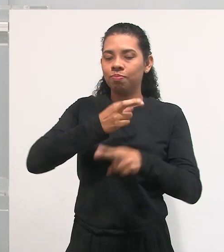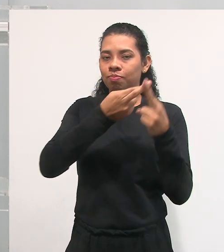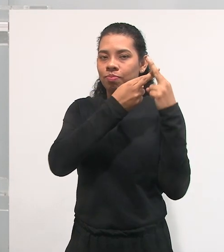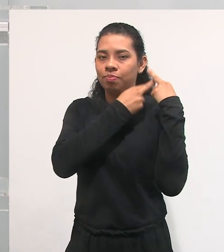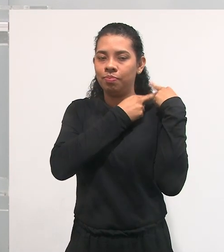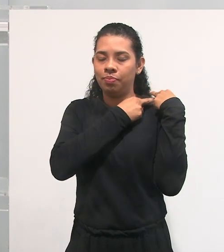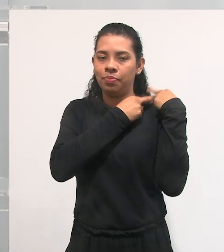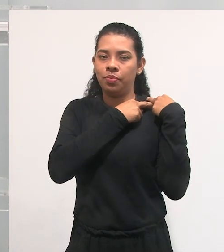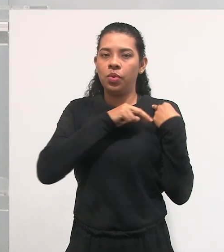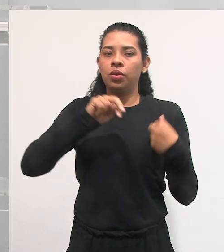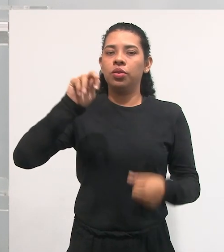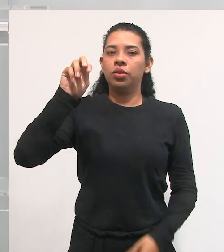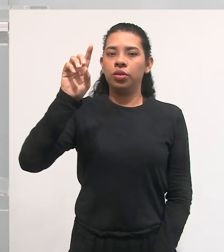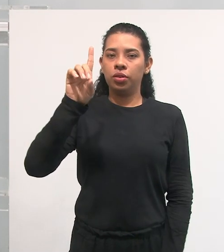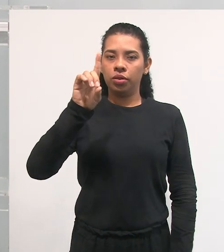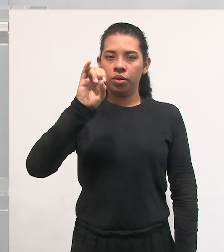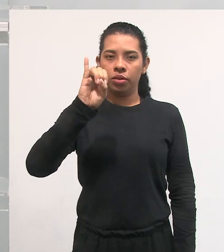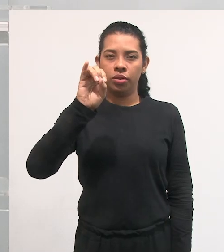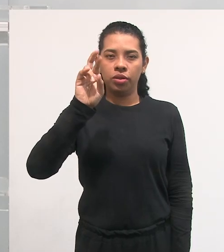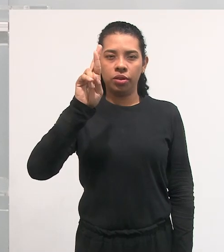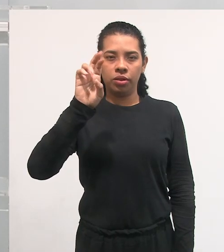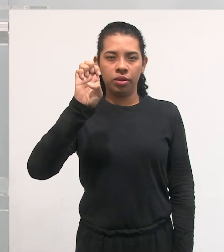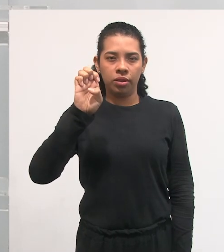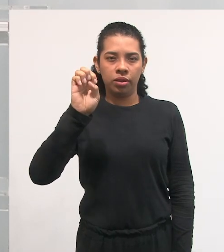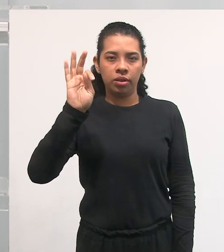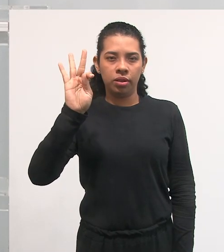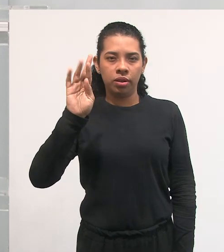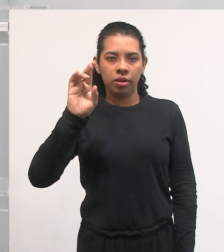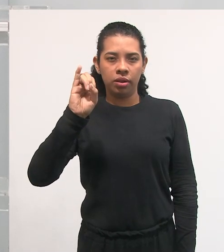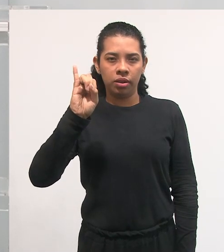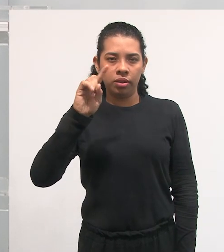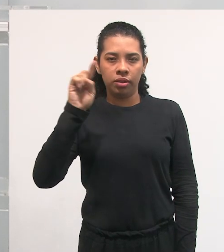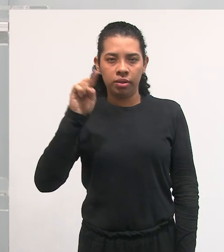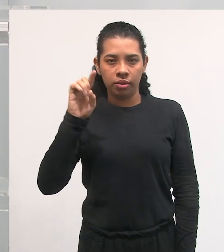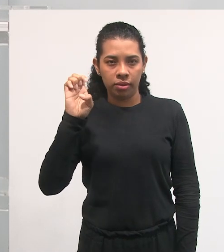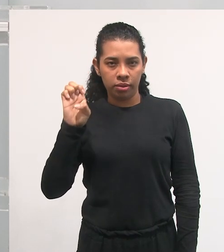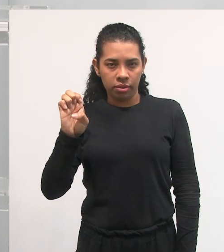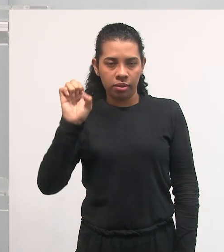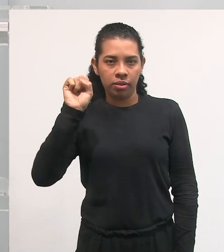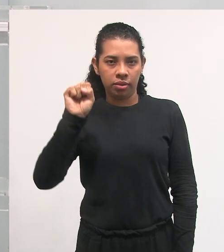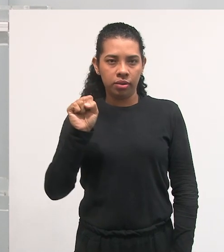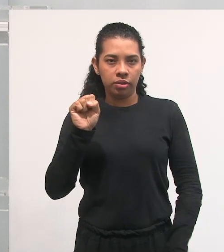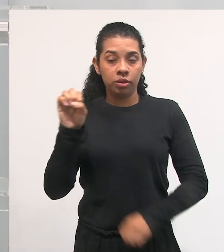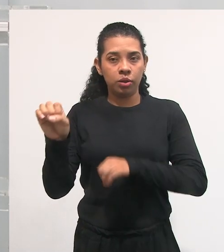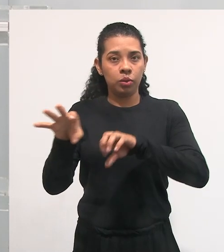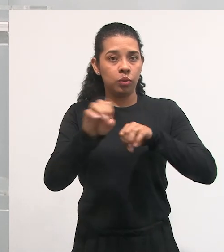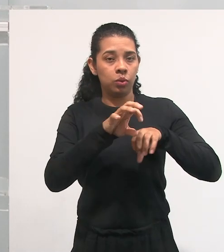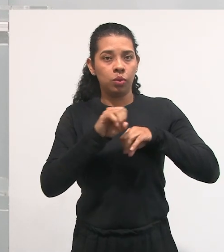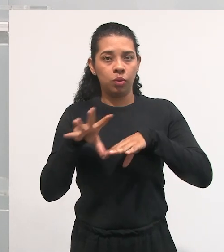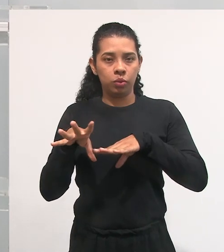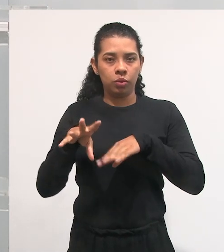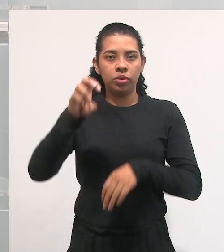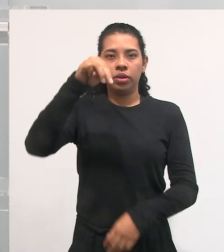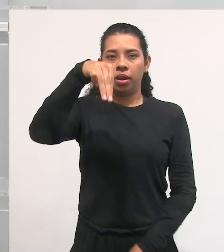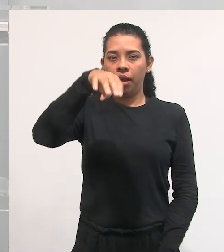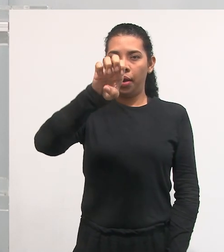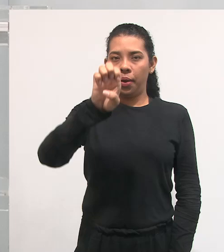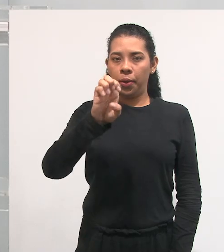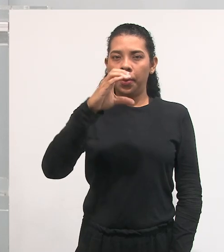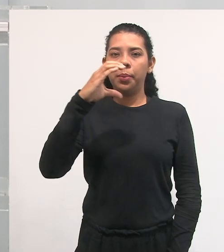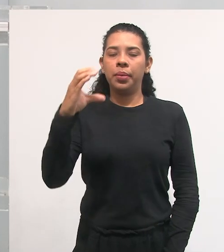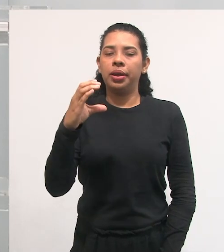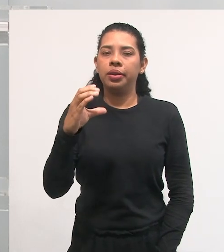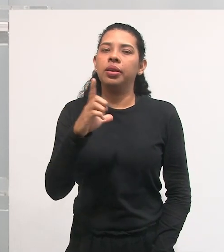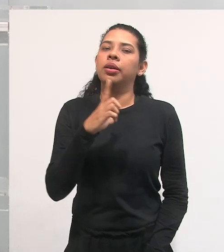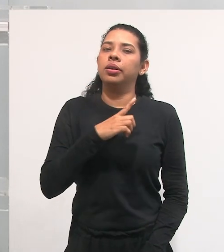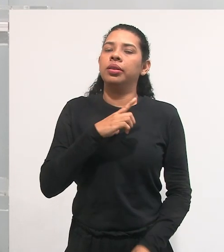preside essas discussões e quem publica essas diretrizes é o Conselho Nacional de Educação, em suas câmaras. Tem a Câmara de